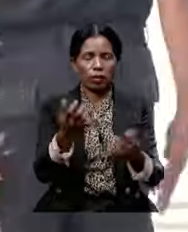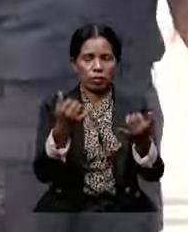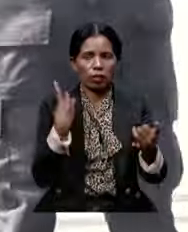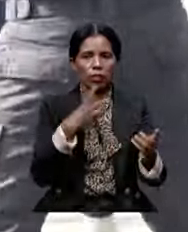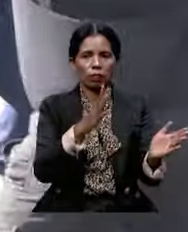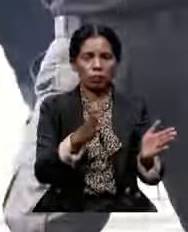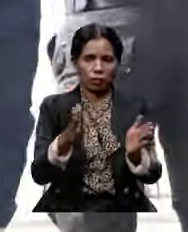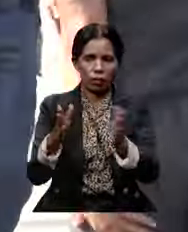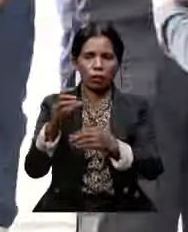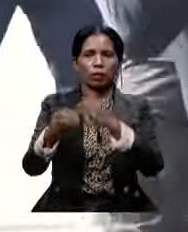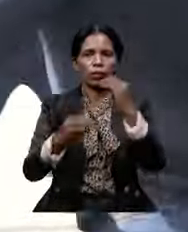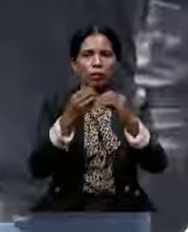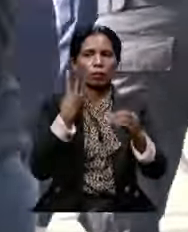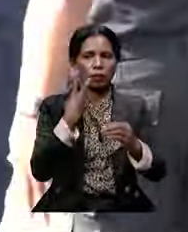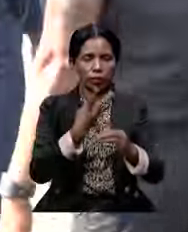kon bai tenia